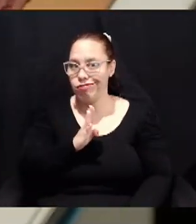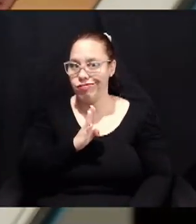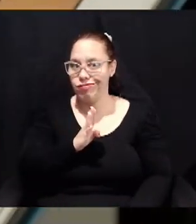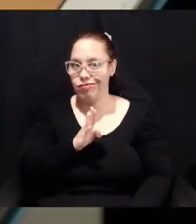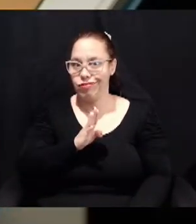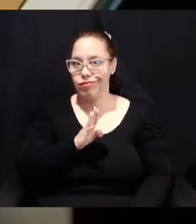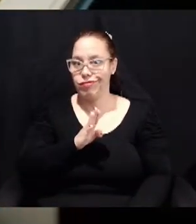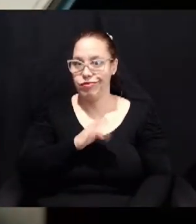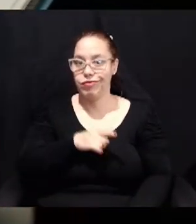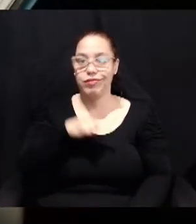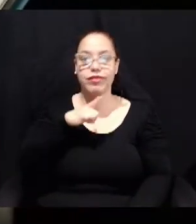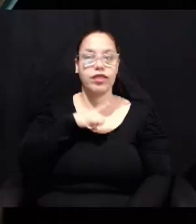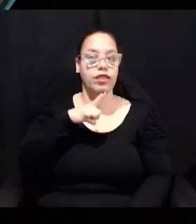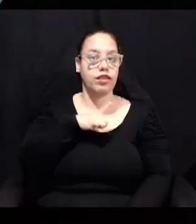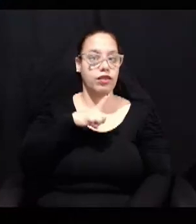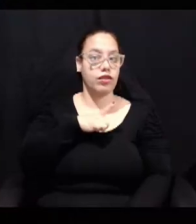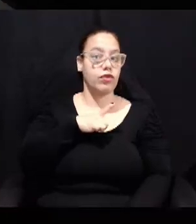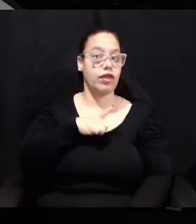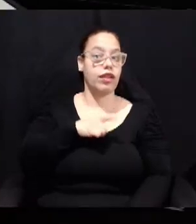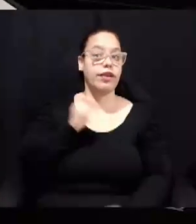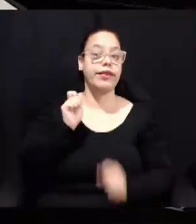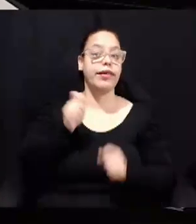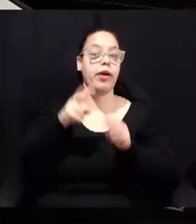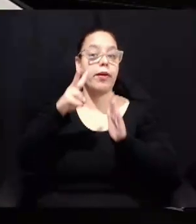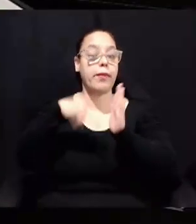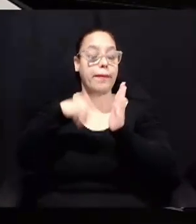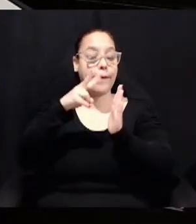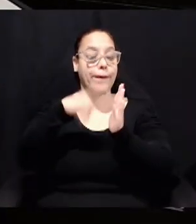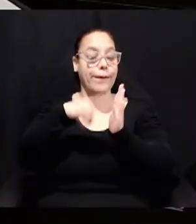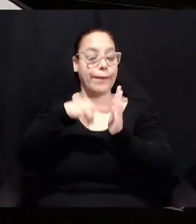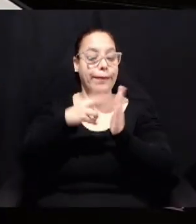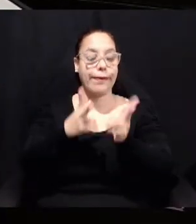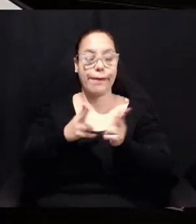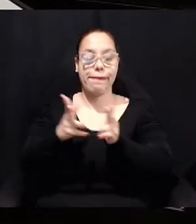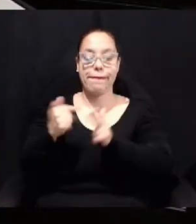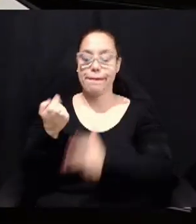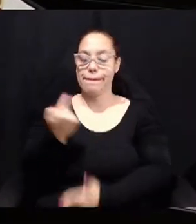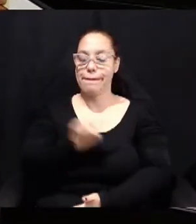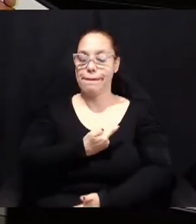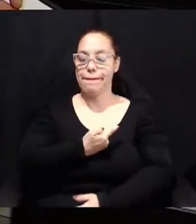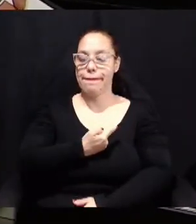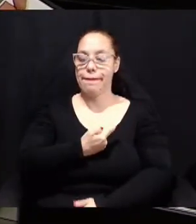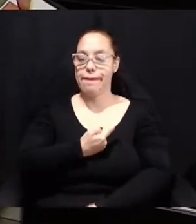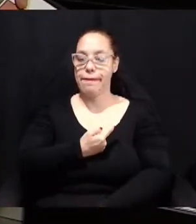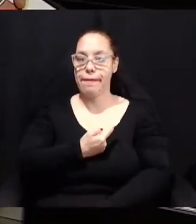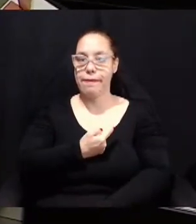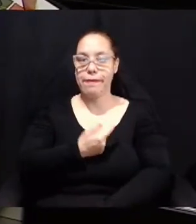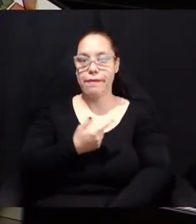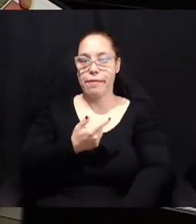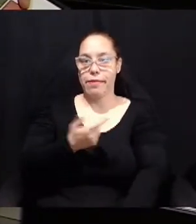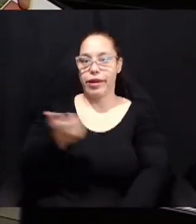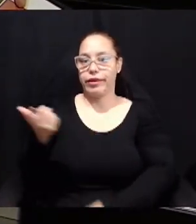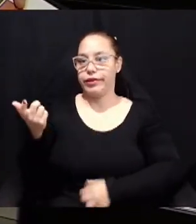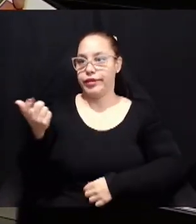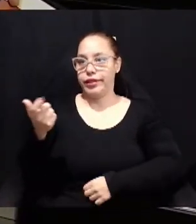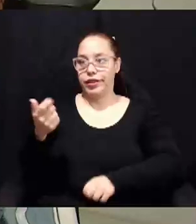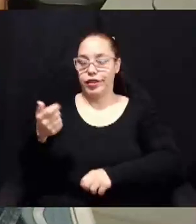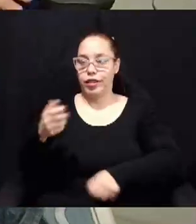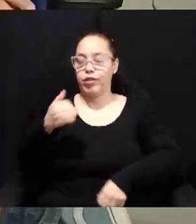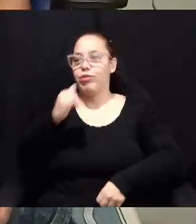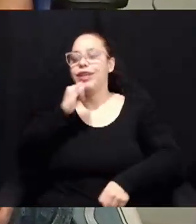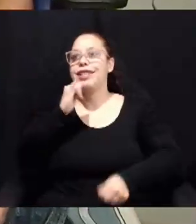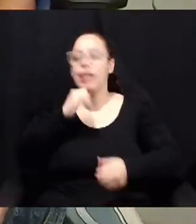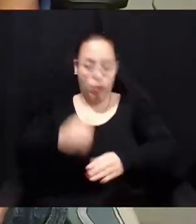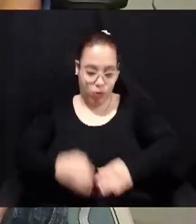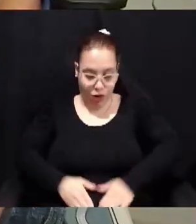pessoas leiam coisas que tem a ver mais com a gente do que um cara de cueca por cima da calça, sabe? Eu acho que